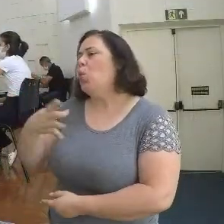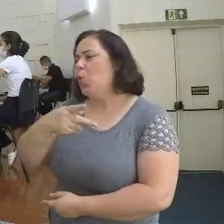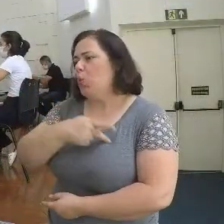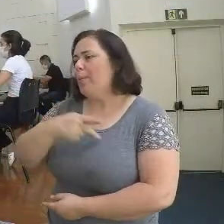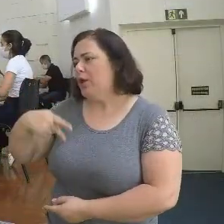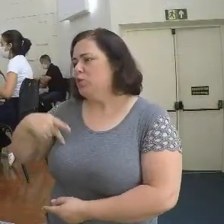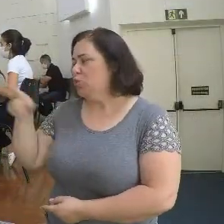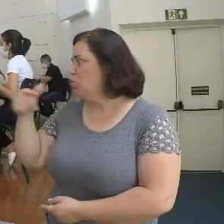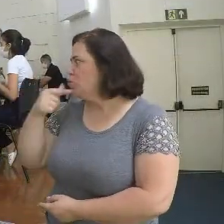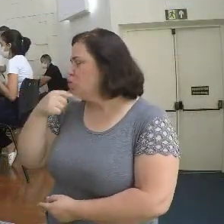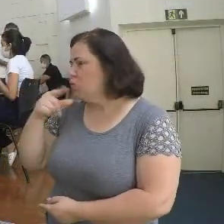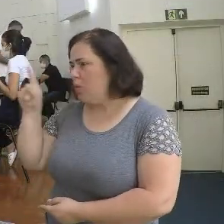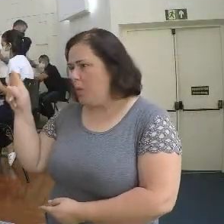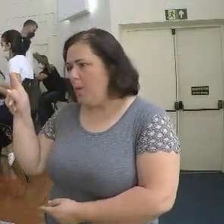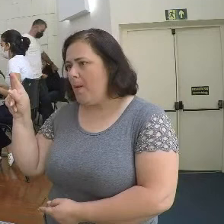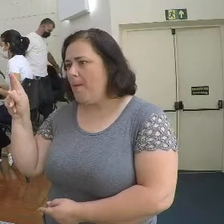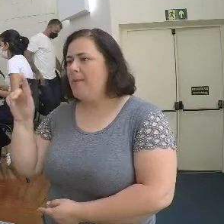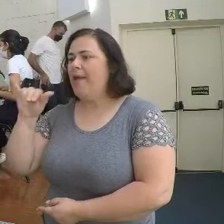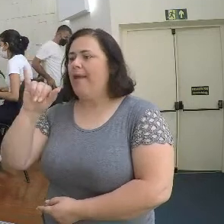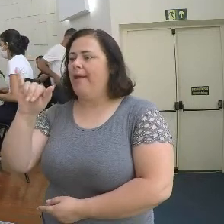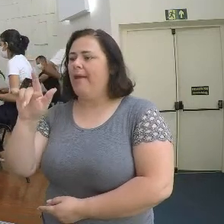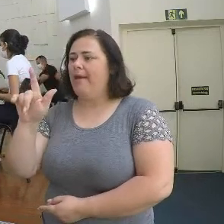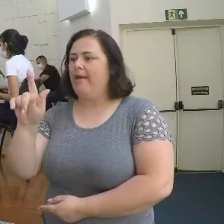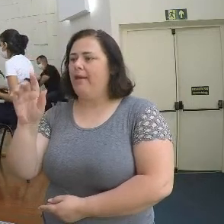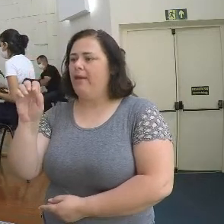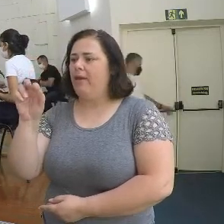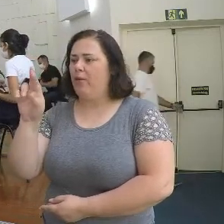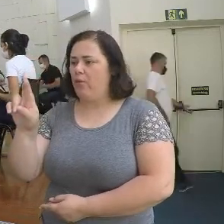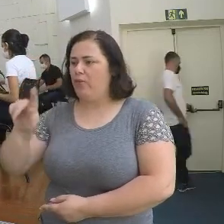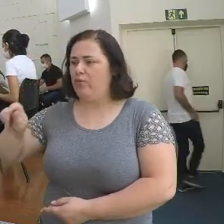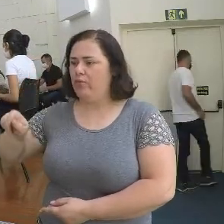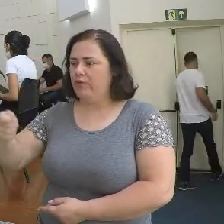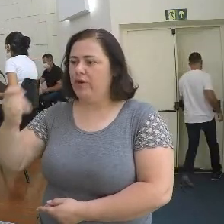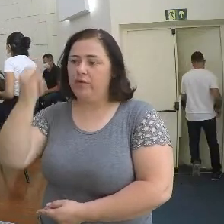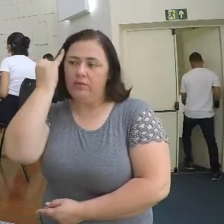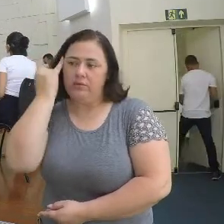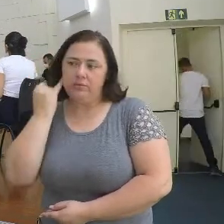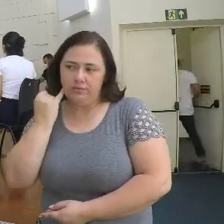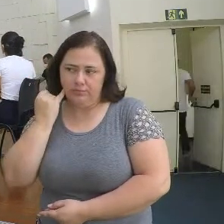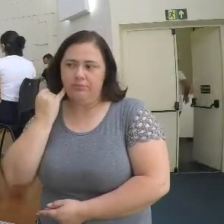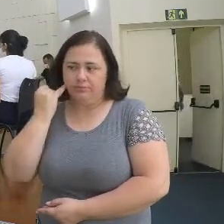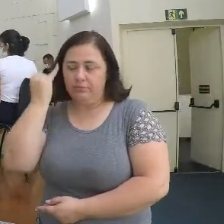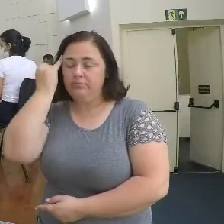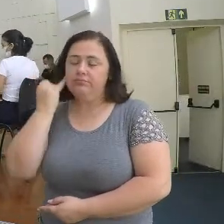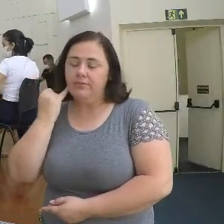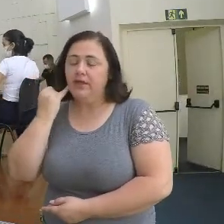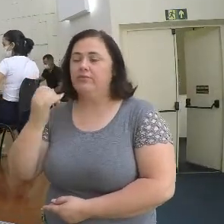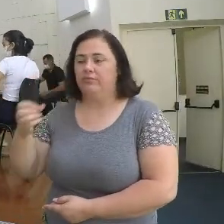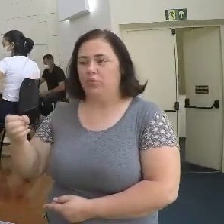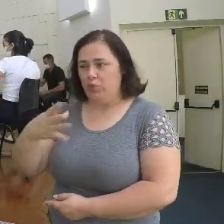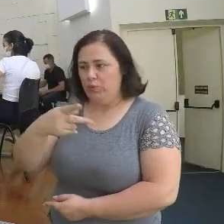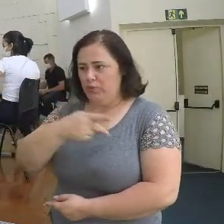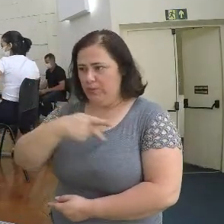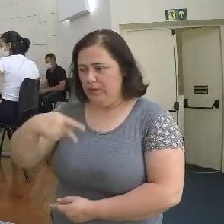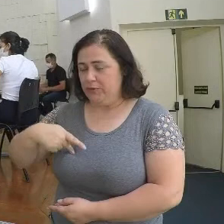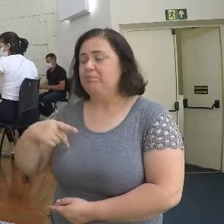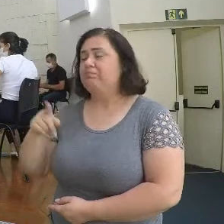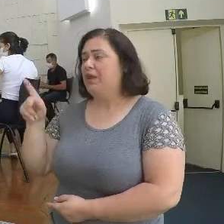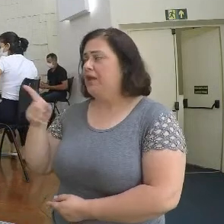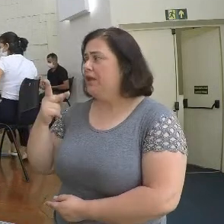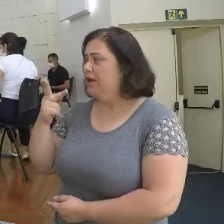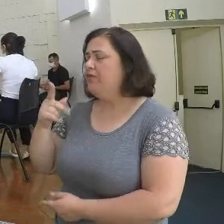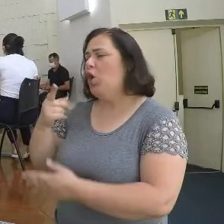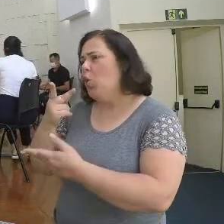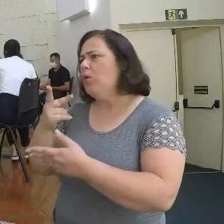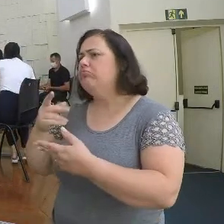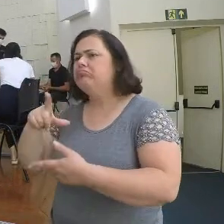Senhor. Essa semana realizei algumas visitas pastorais de famílias que aqui estão. Uma dessas visitas foi na casa do